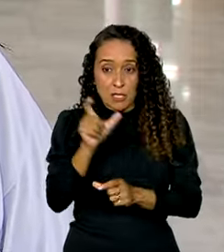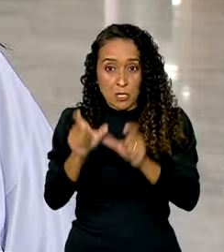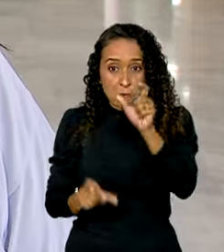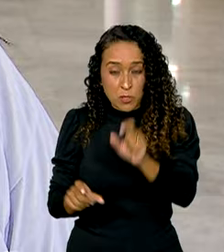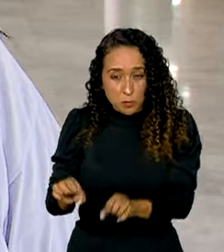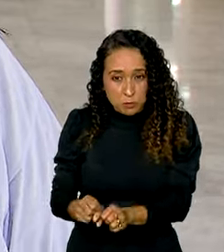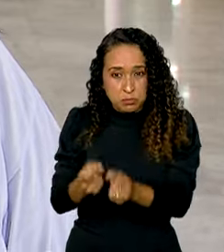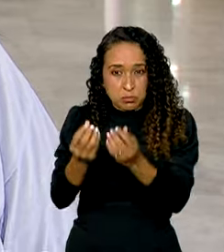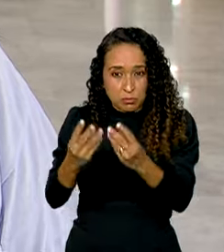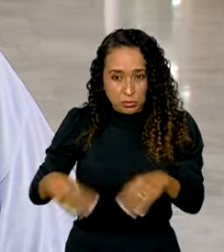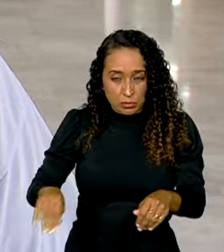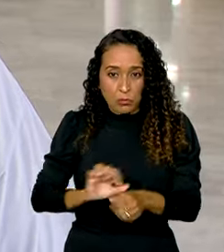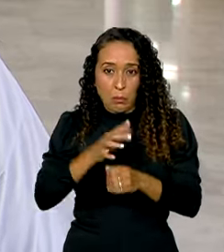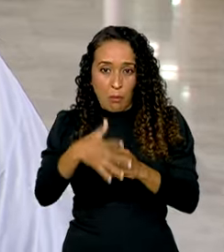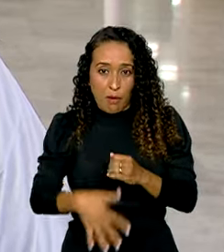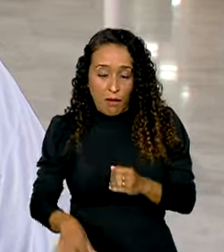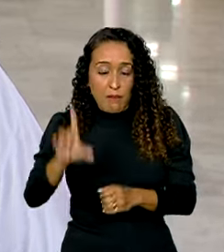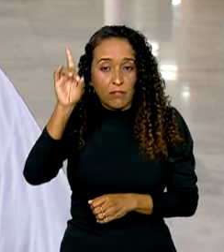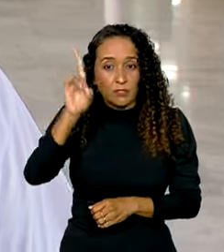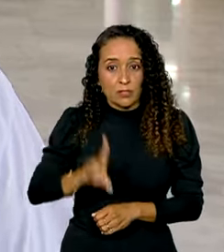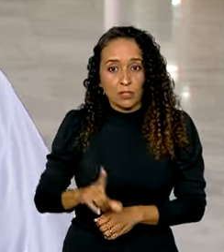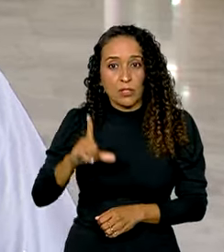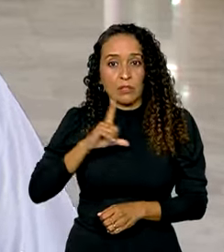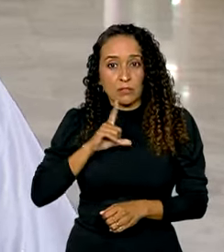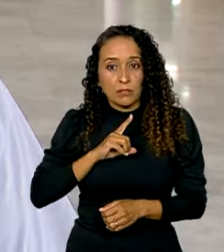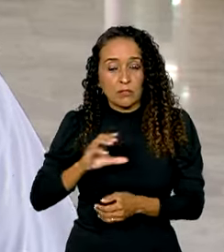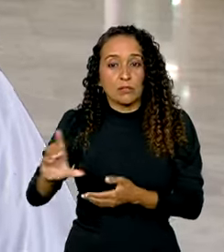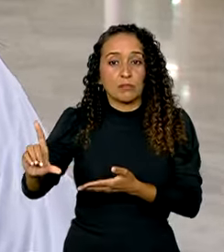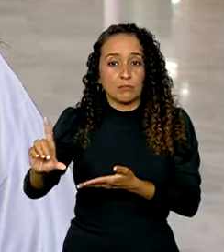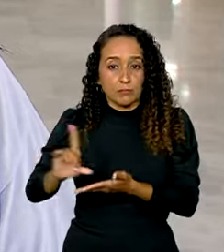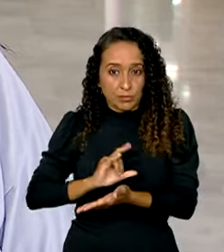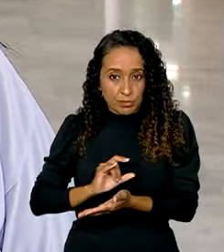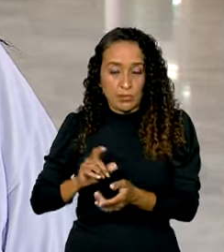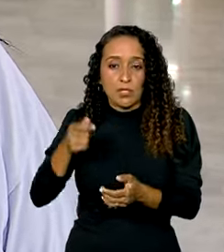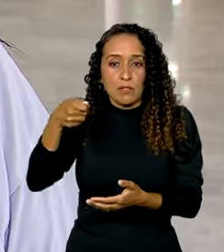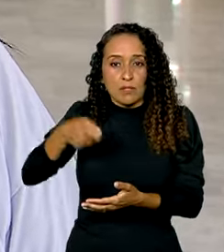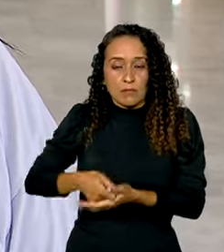barragens o direito de ter reparação justa e integral.